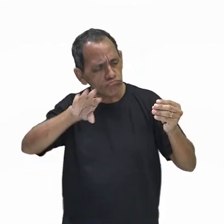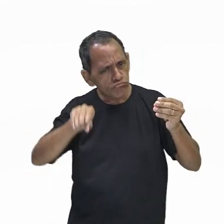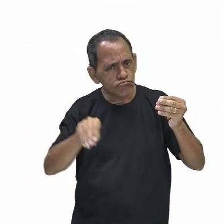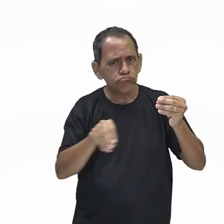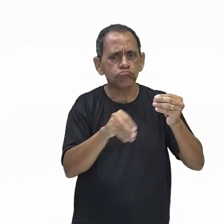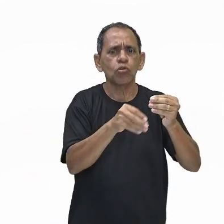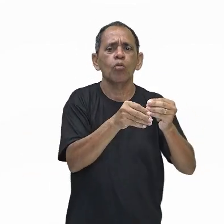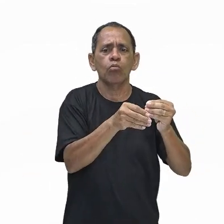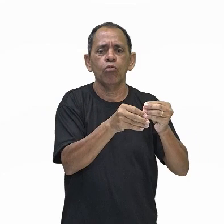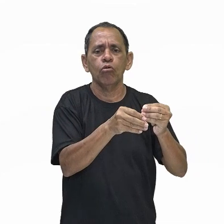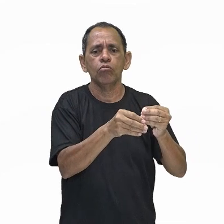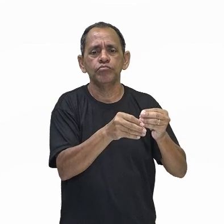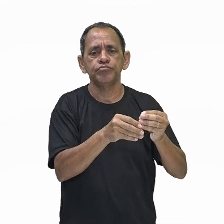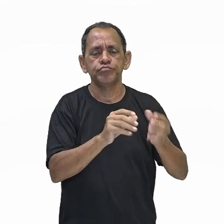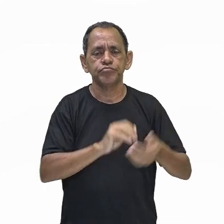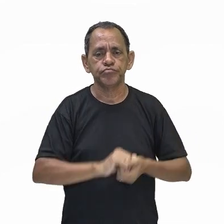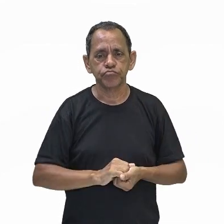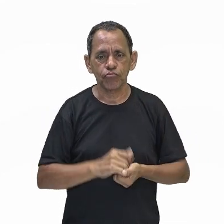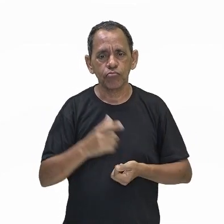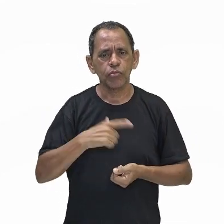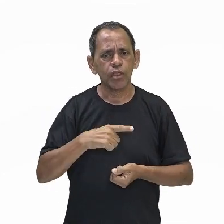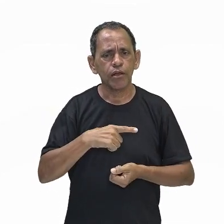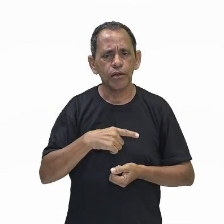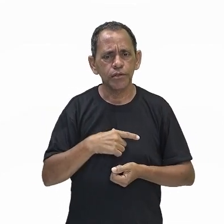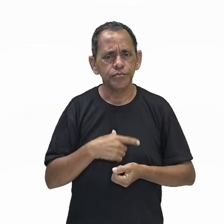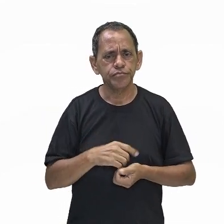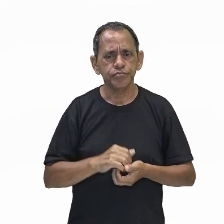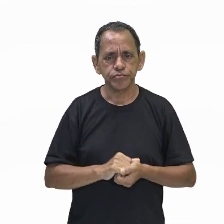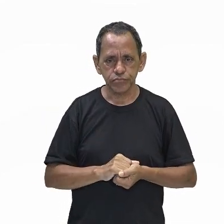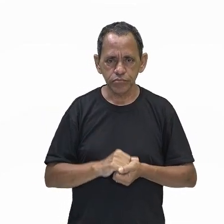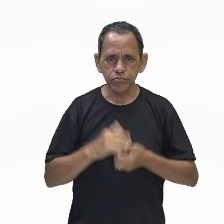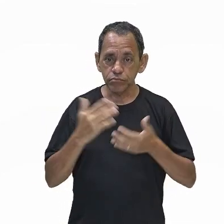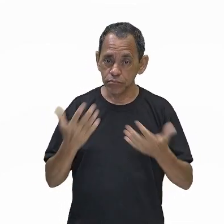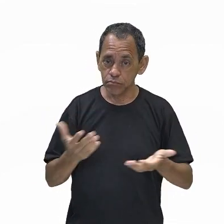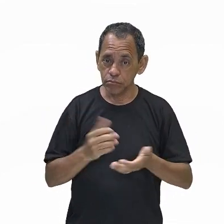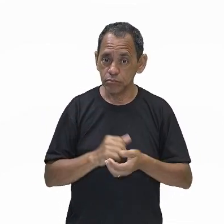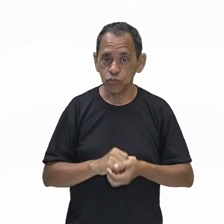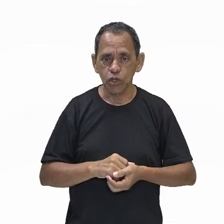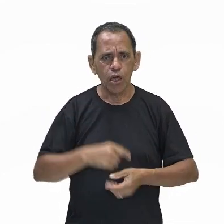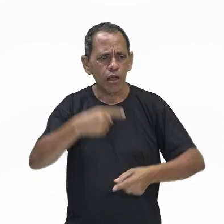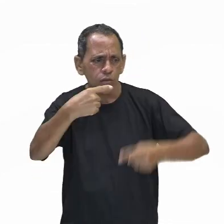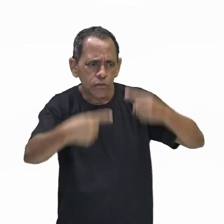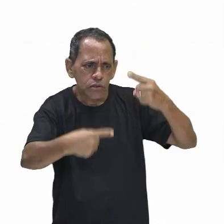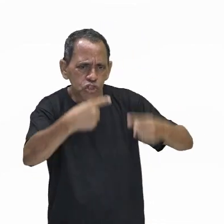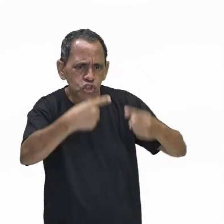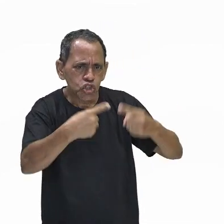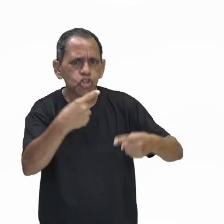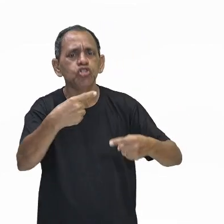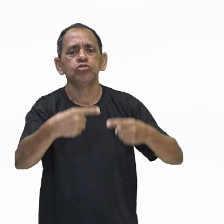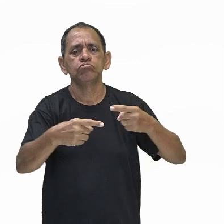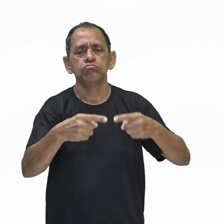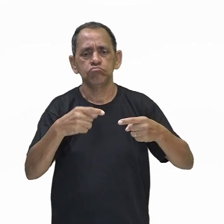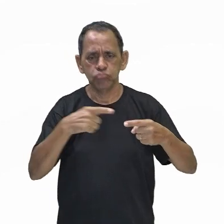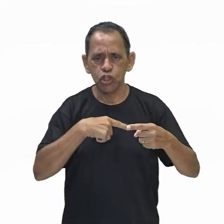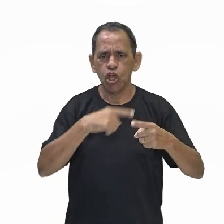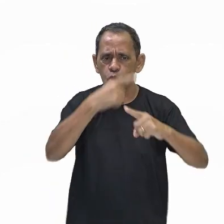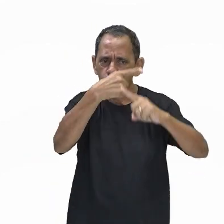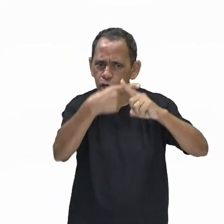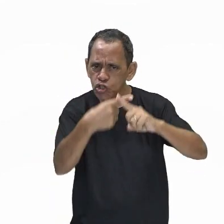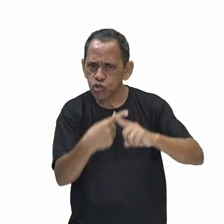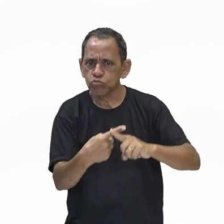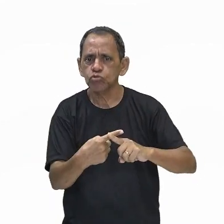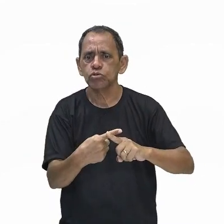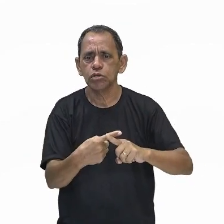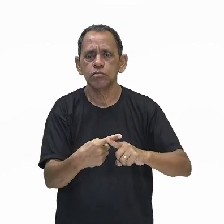em um combate. Então, quando ele vai fazer, ele acaba ali tendo um combate, uma confusão com Joca Ramiro.